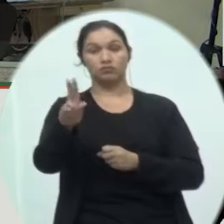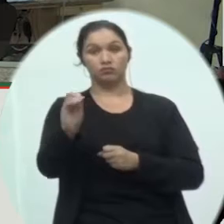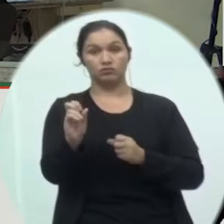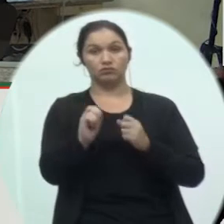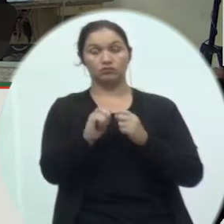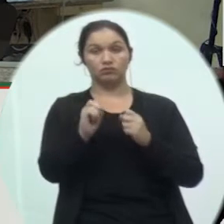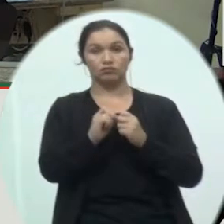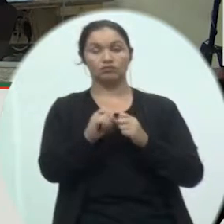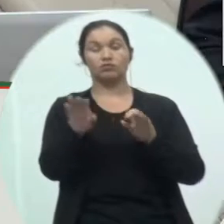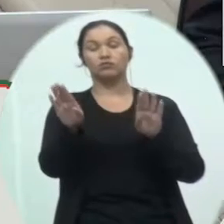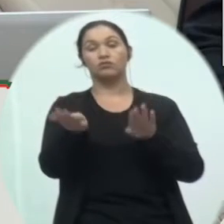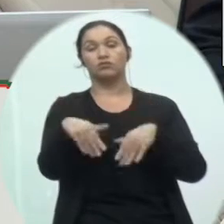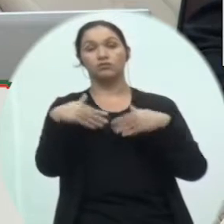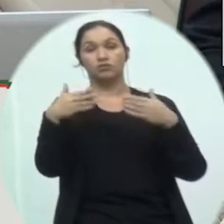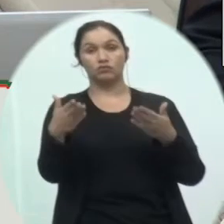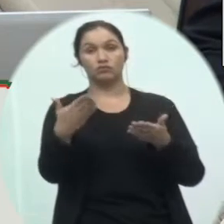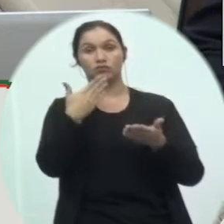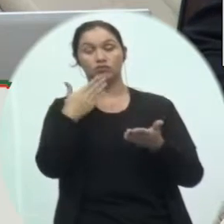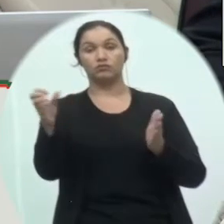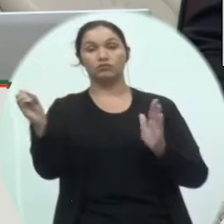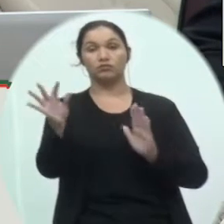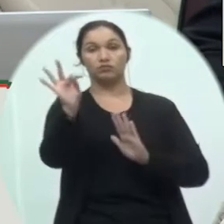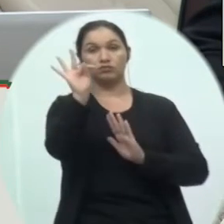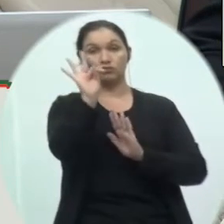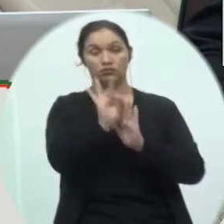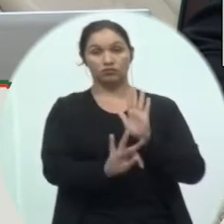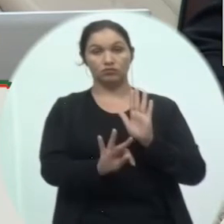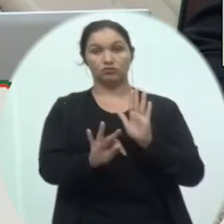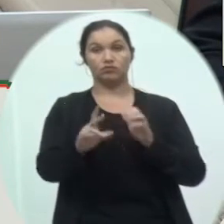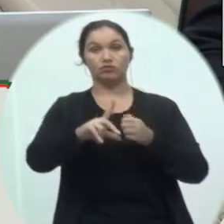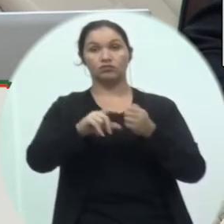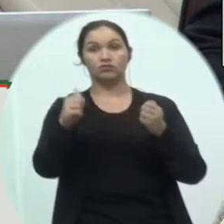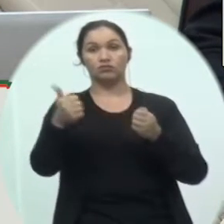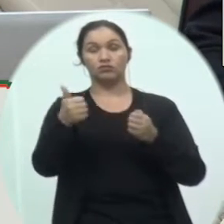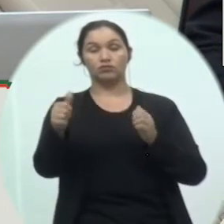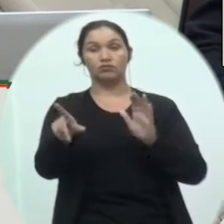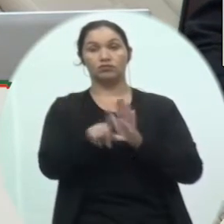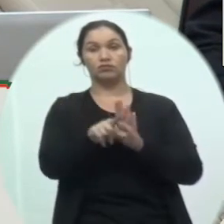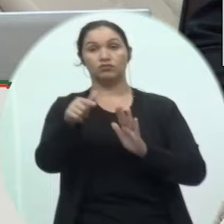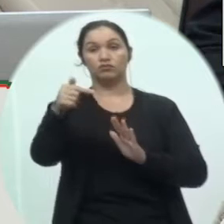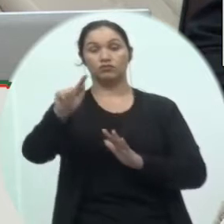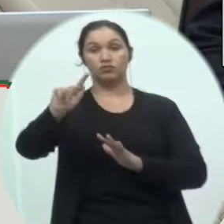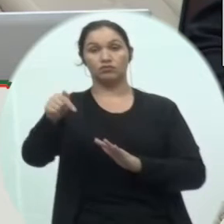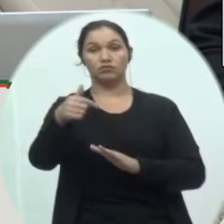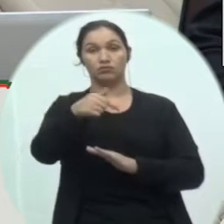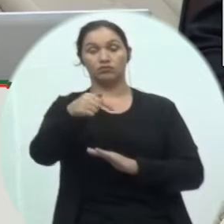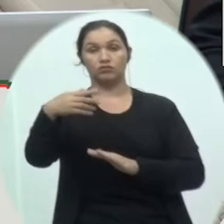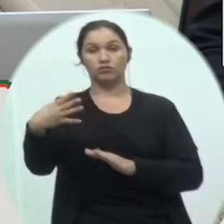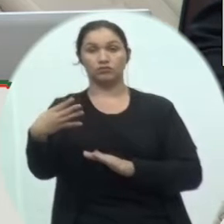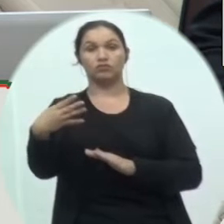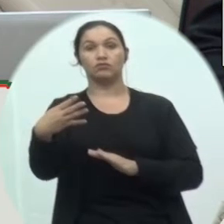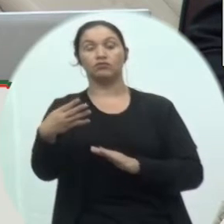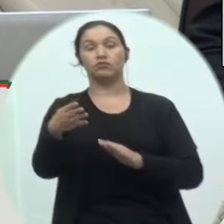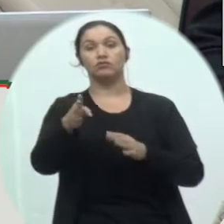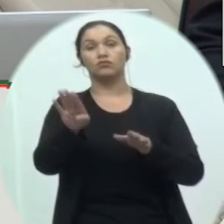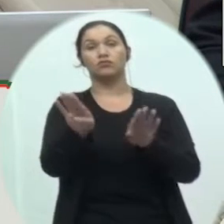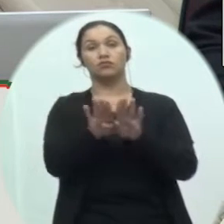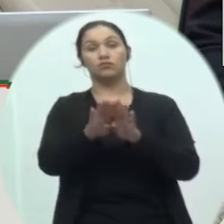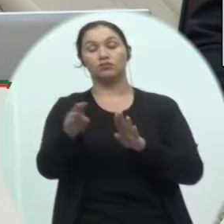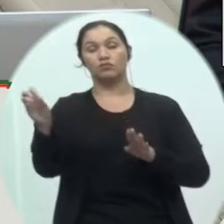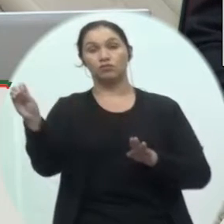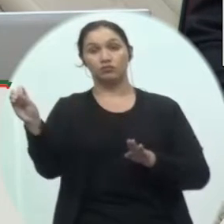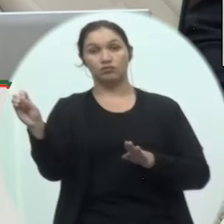Ferraese, que dá nova redação ao artigo 1º da Lei 7074/17, que denomina bairro Vila